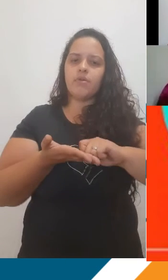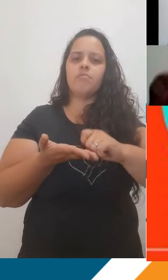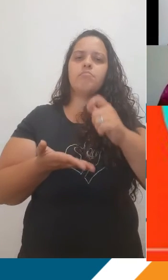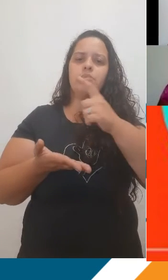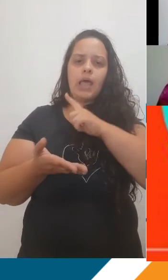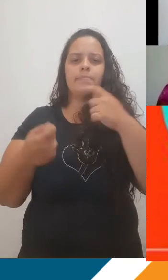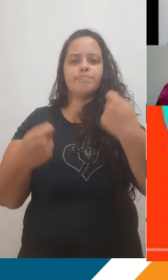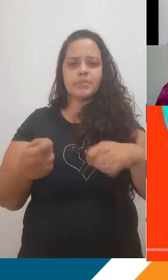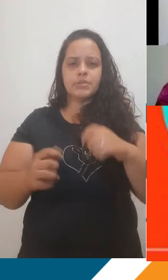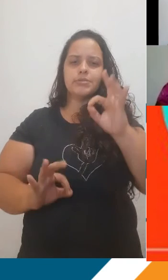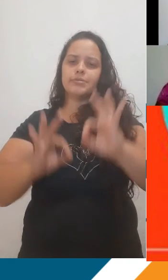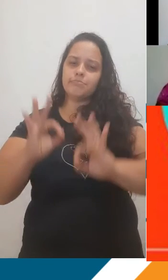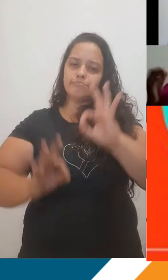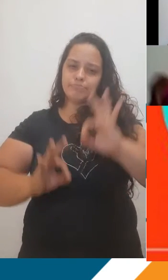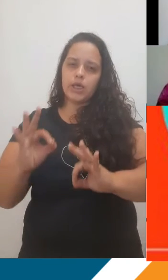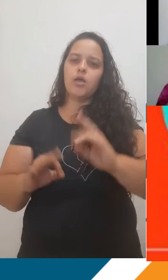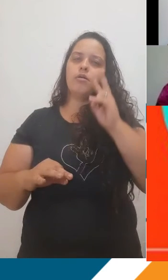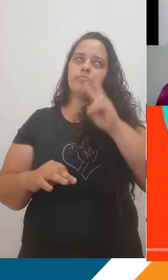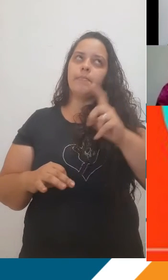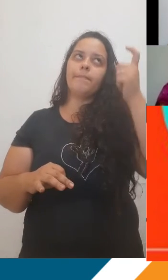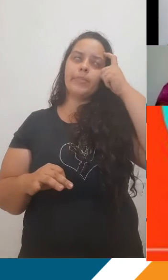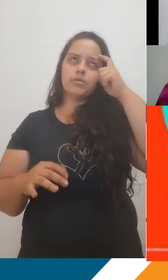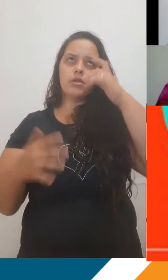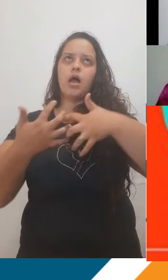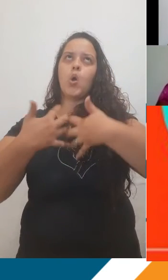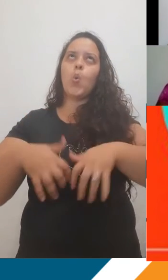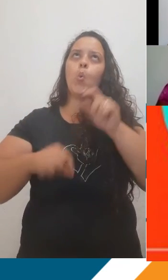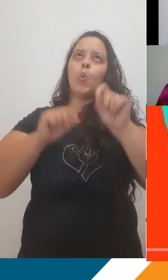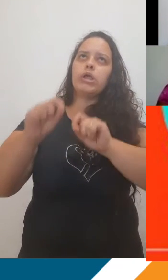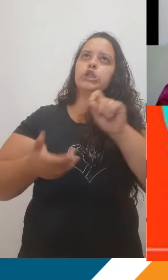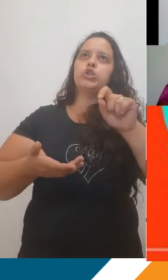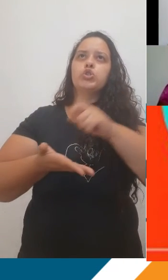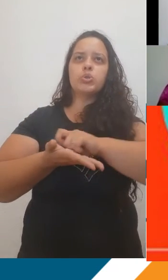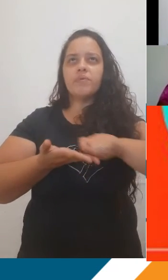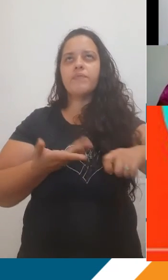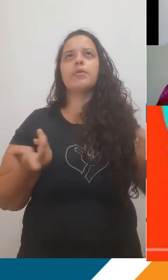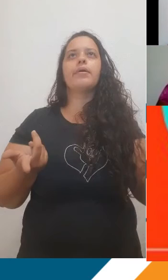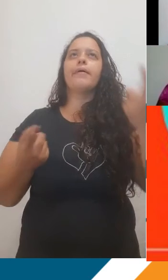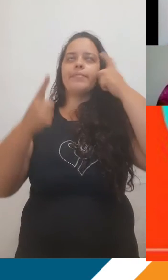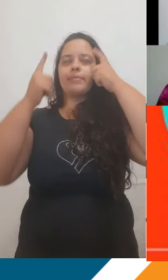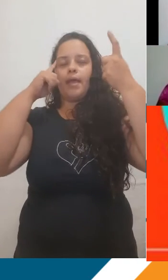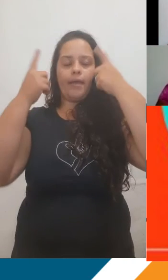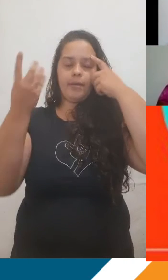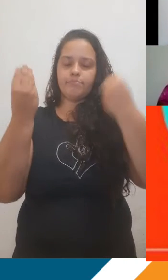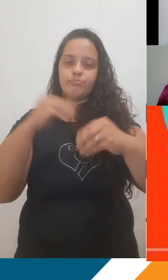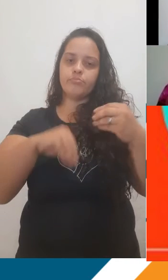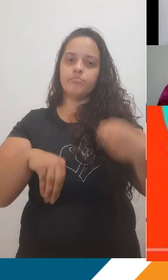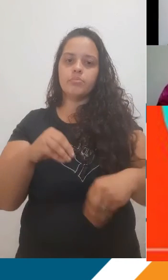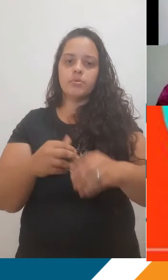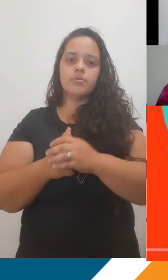um plano articulado, né? Então você tem que pensar no que você vai escrever, tá? Colocar suas ideias, os argumentos